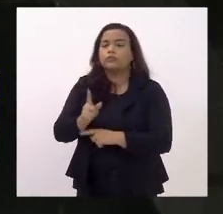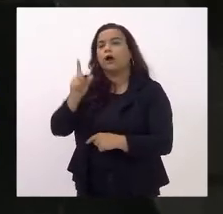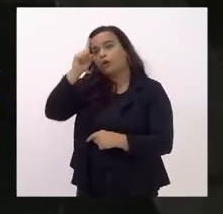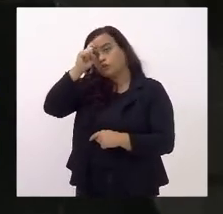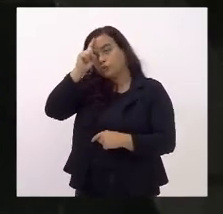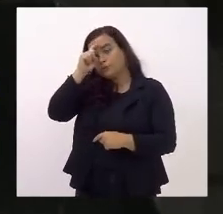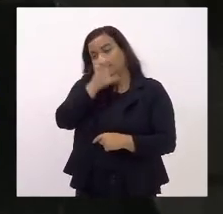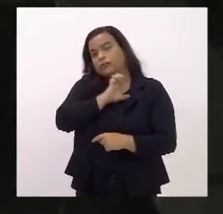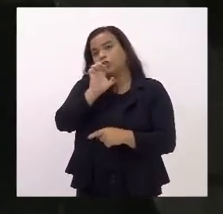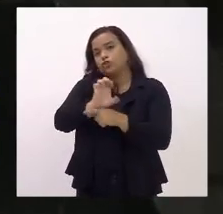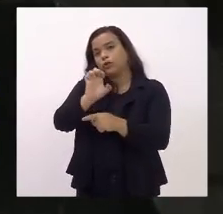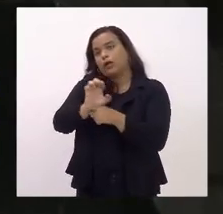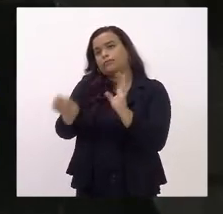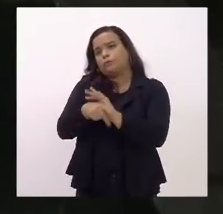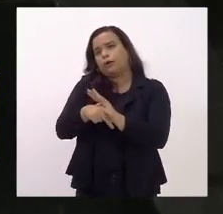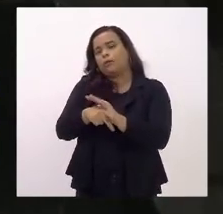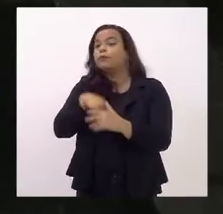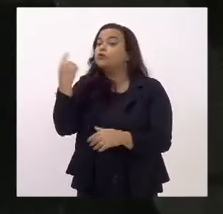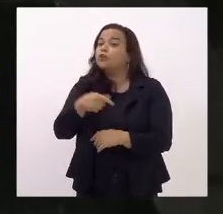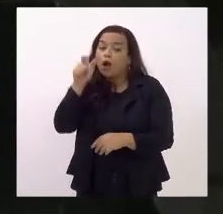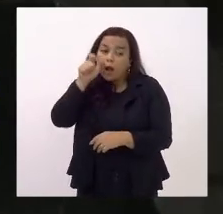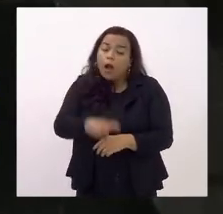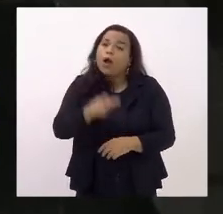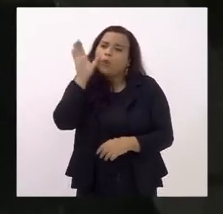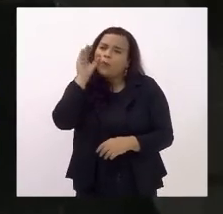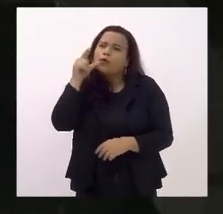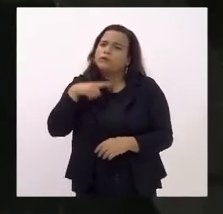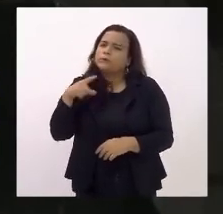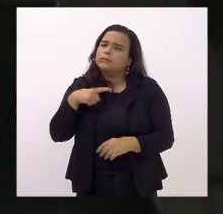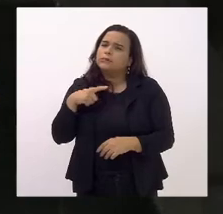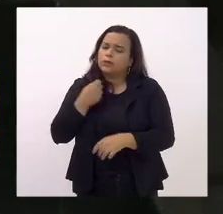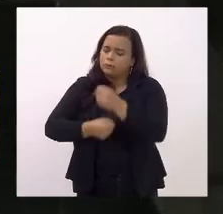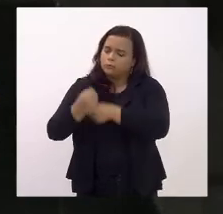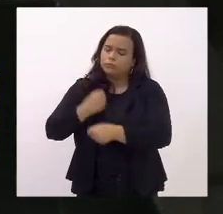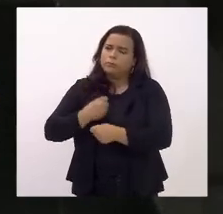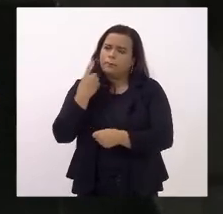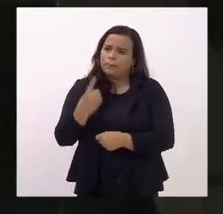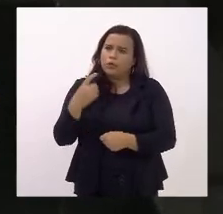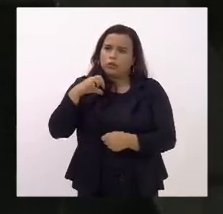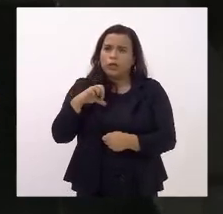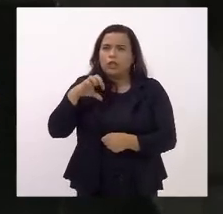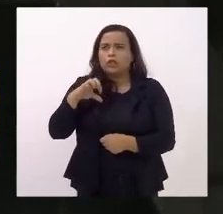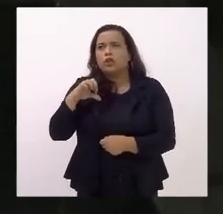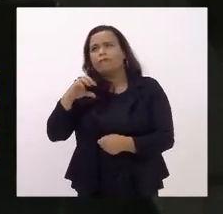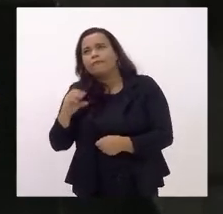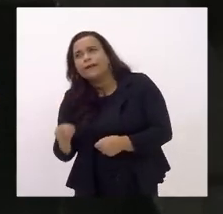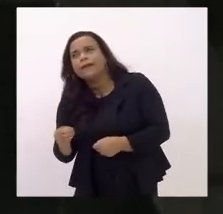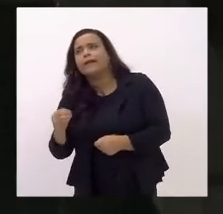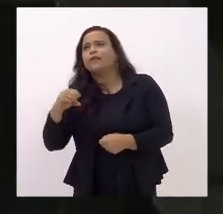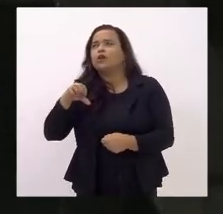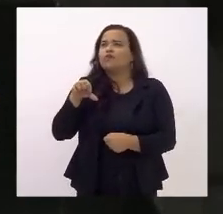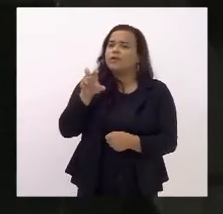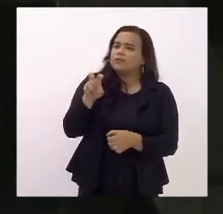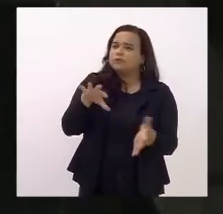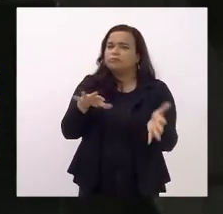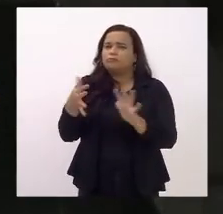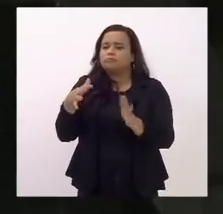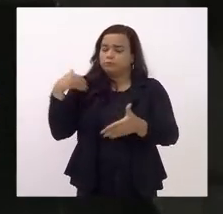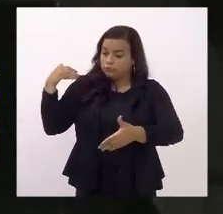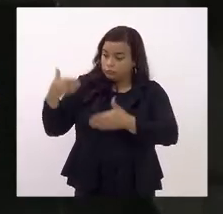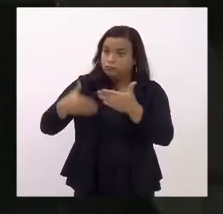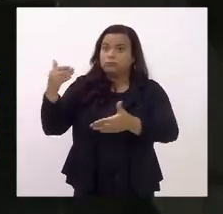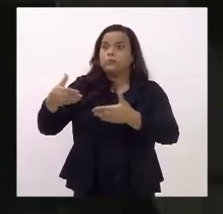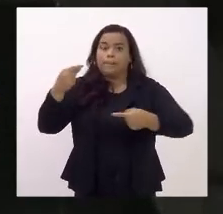é curioso observar que nos anos 90, e meados dos anos 90, quando avançava o debate da agenda neoliberal no